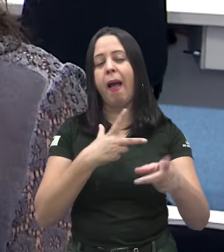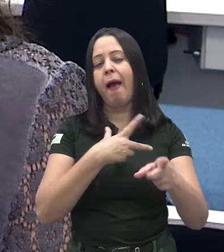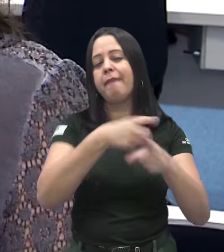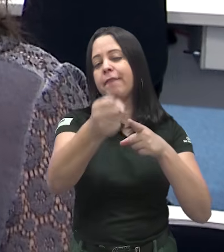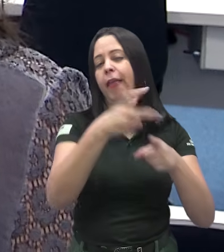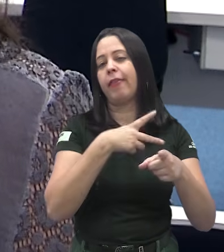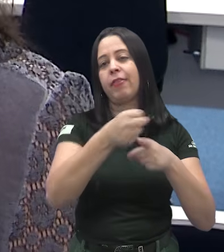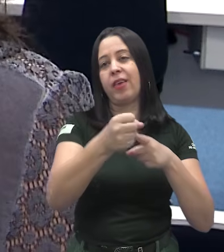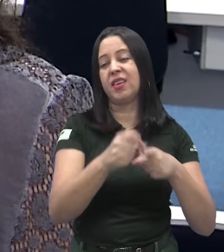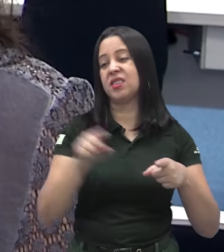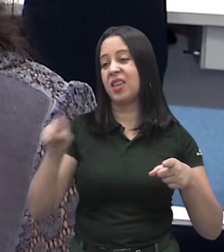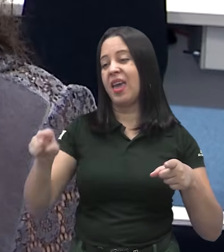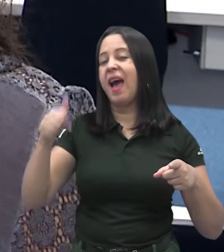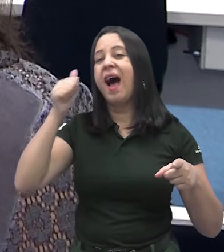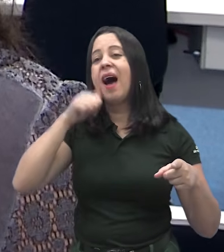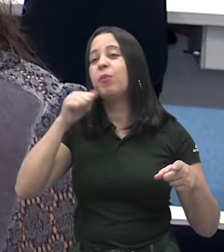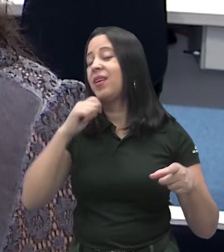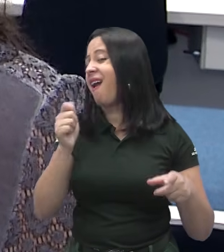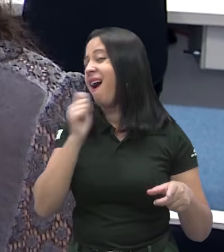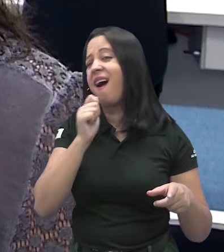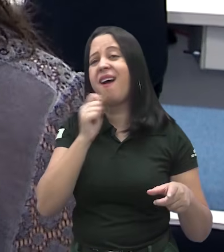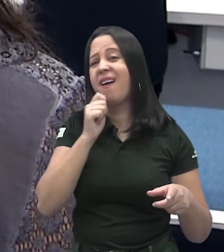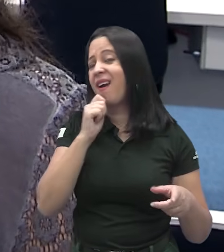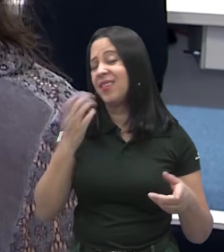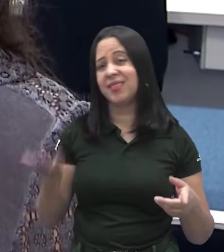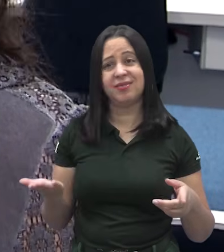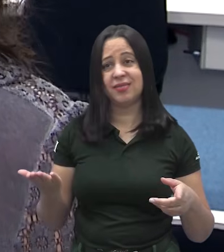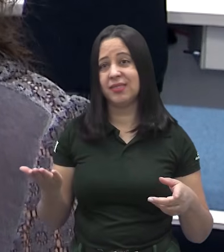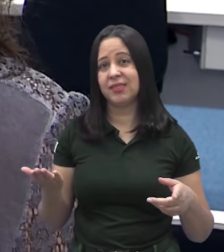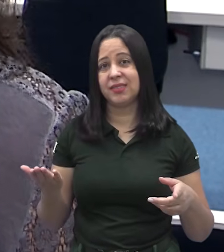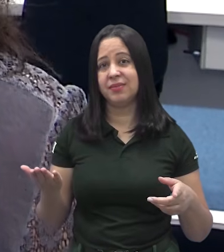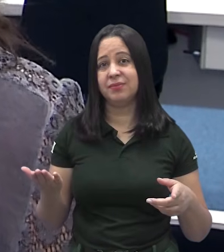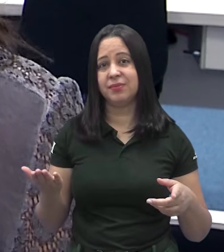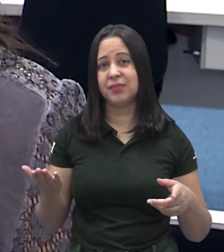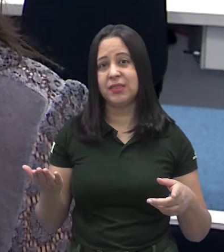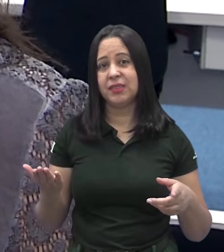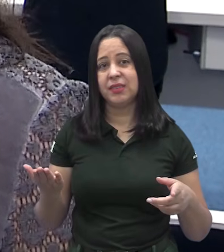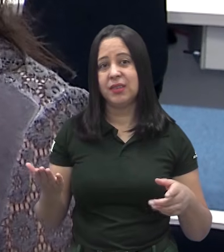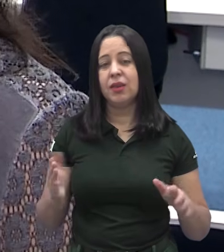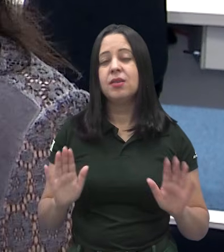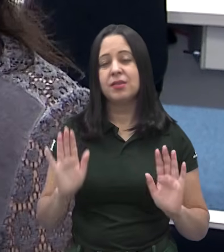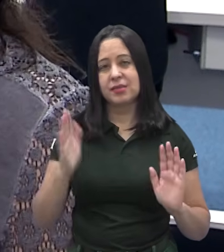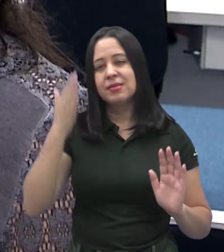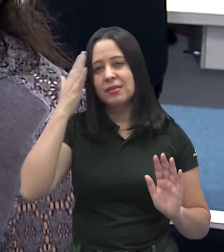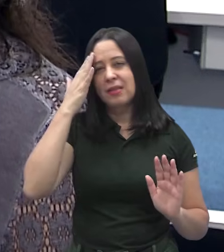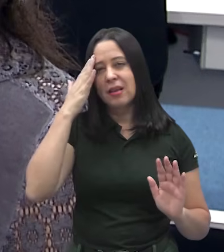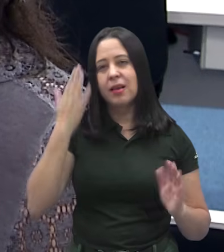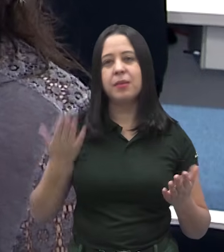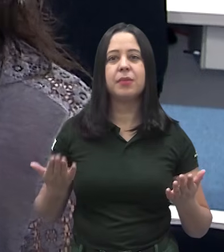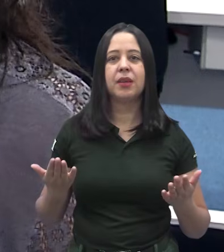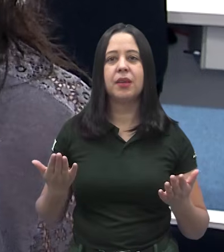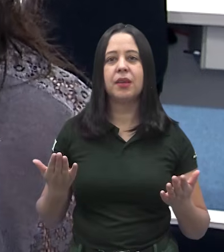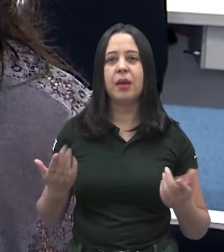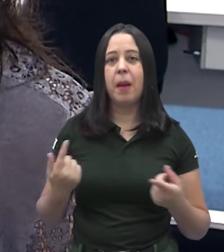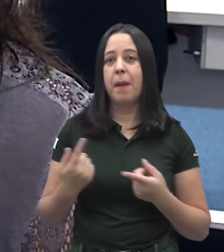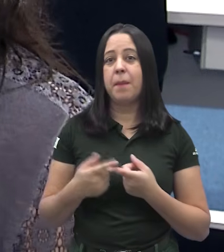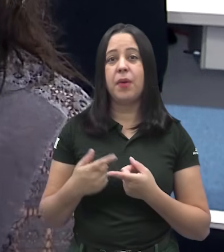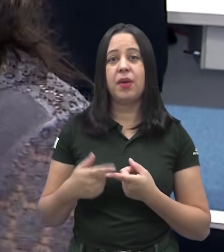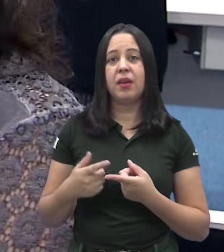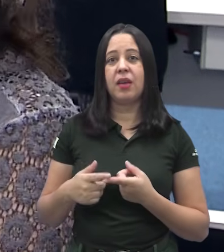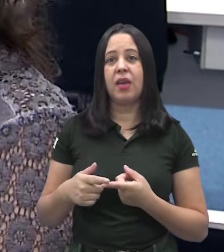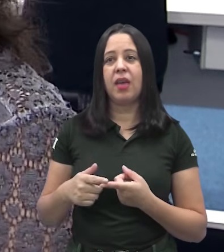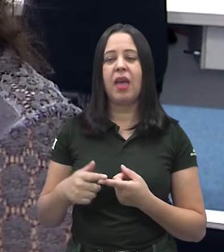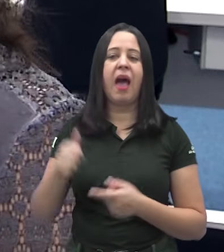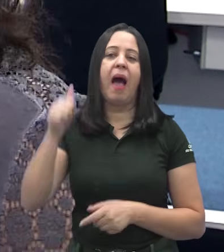elegerem, para se candidatarem, as mulheres ainda não têm, né? Elas não estão nas cabeças. É aquela questão de que